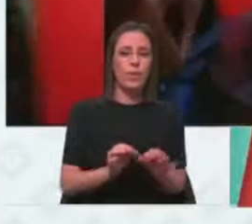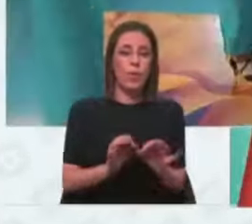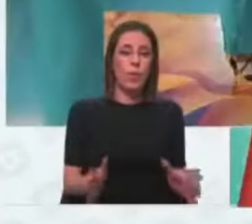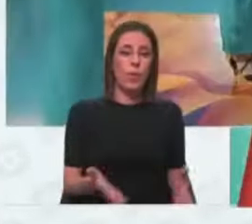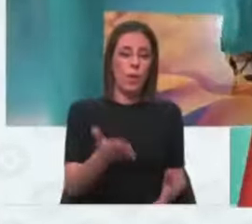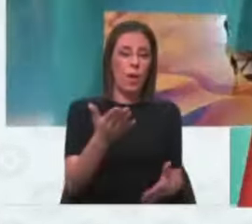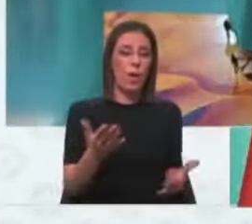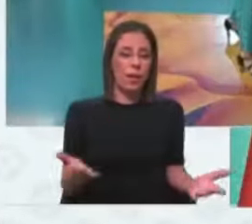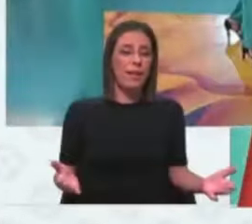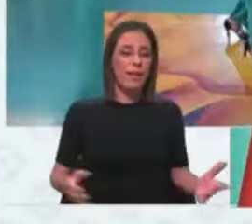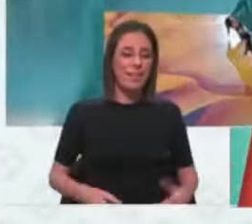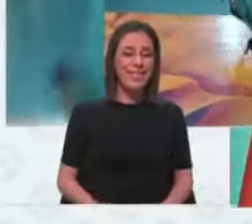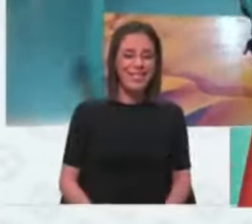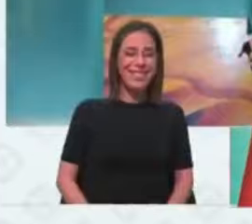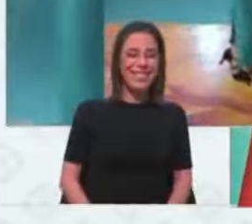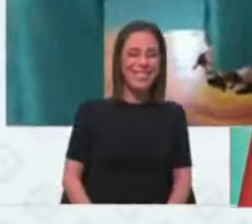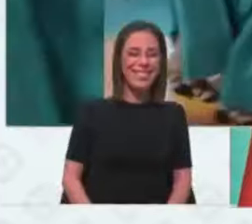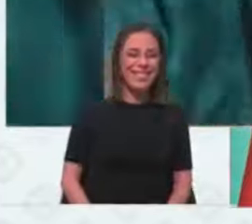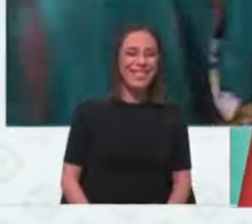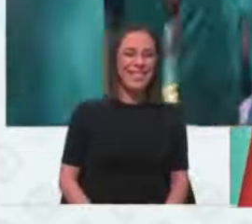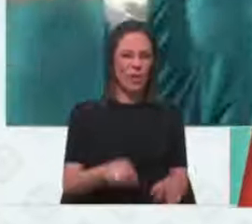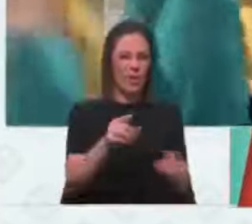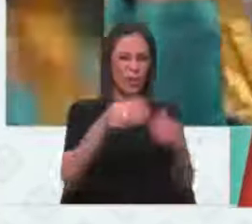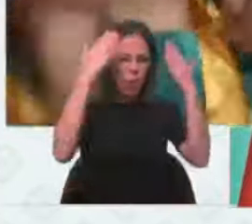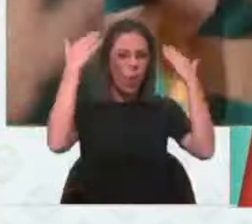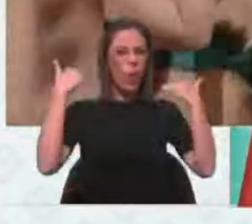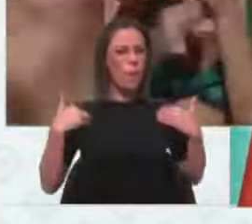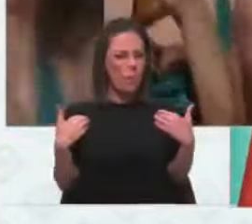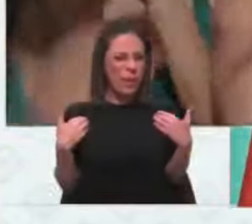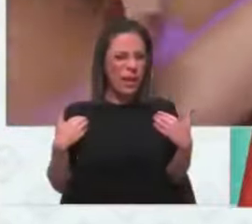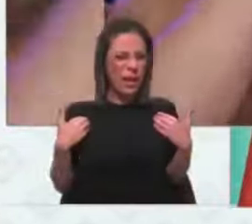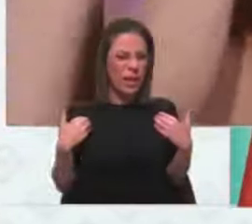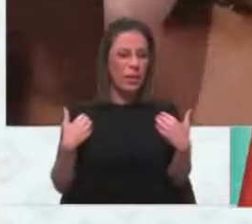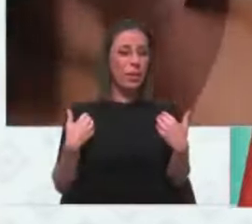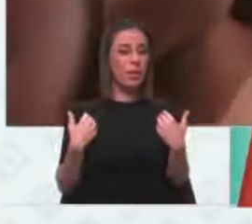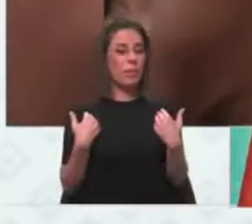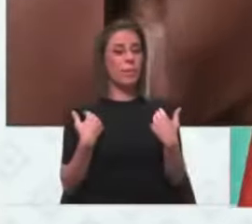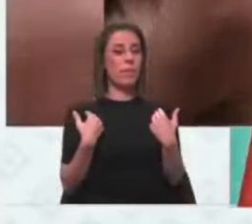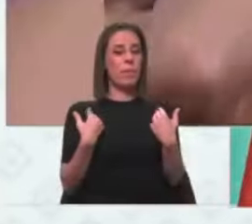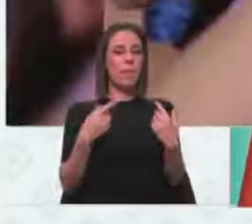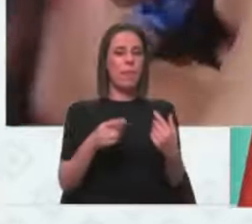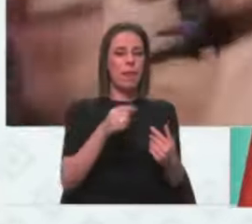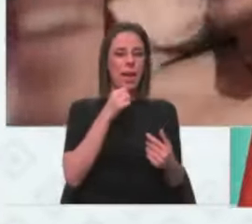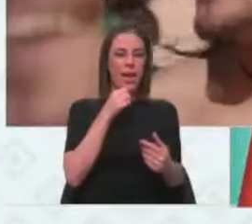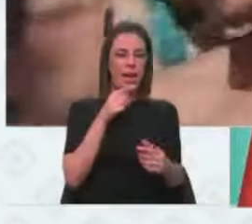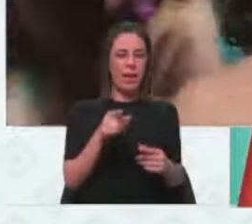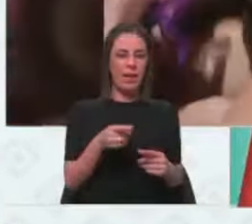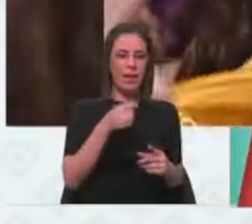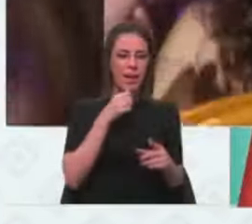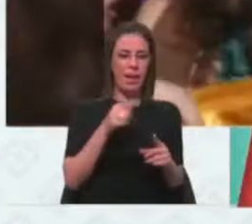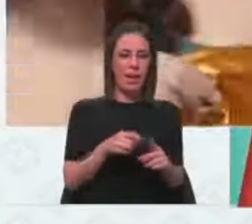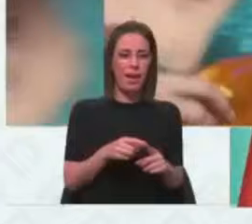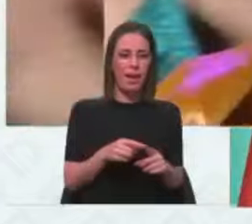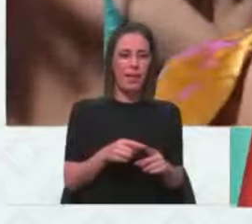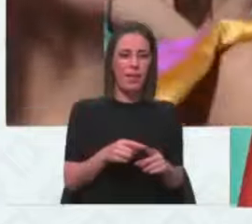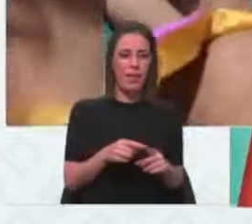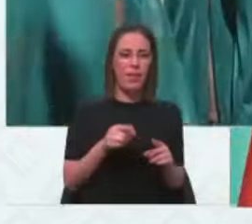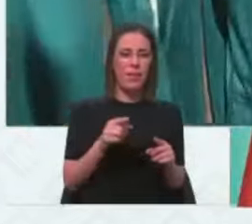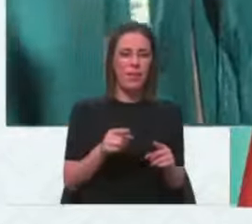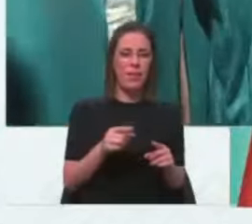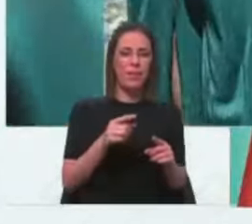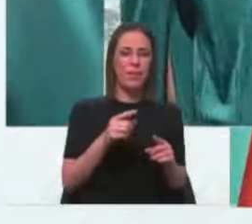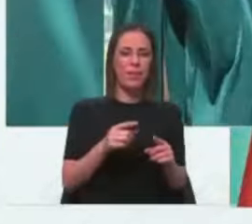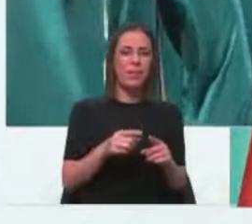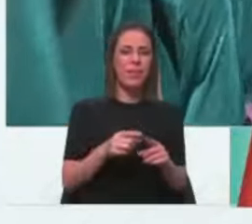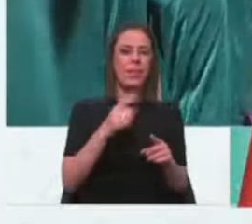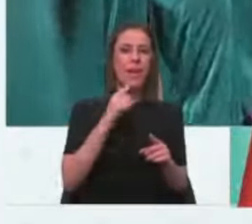igual, atenção. Pois está. És tu aquele de cabelo comprido? Sou eu. É? Ah, lá vais tu a água. Não, era o... Aqui... D'Artagnan.